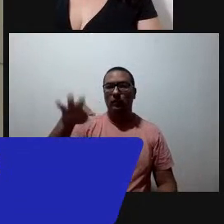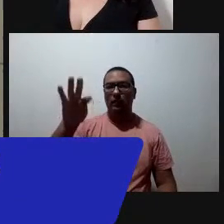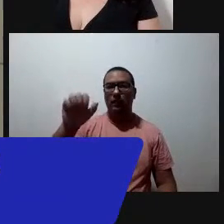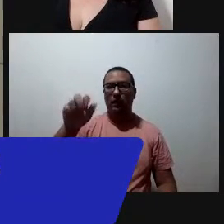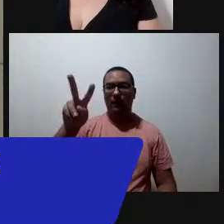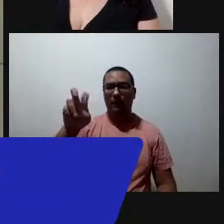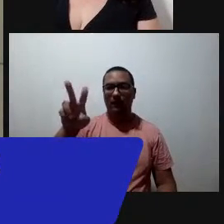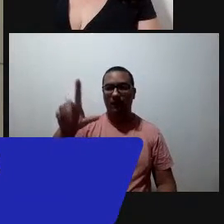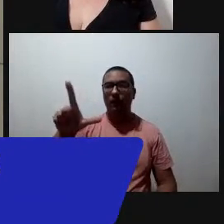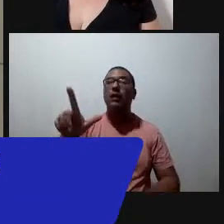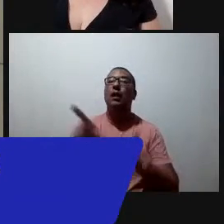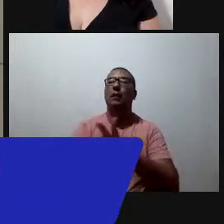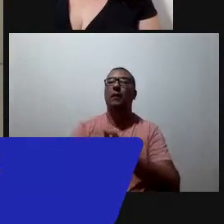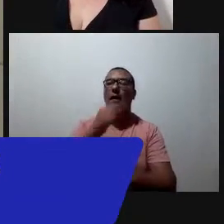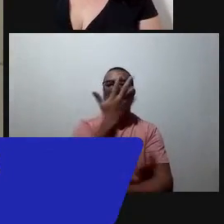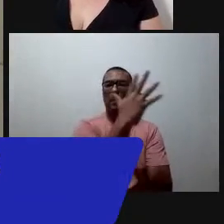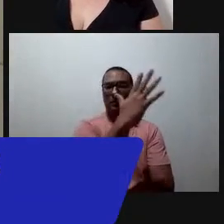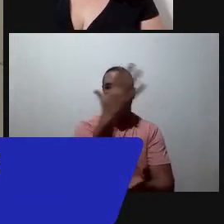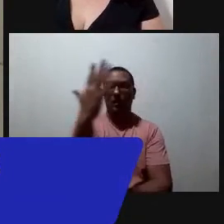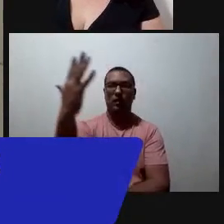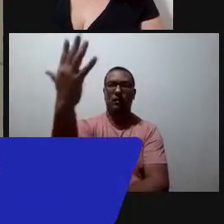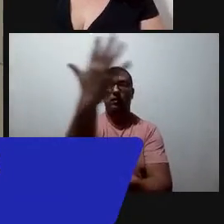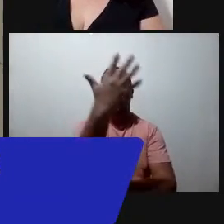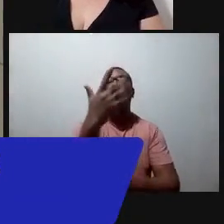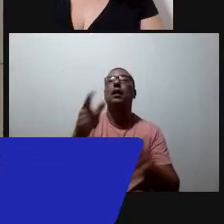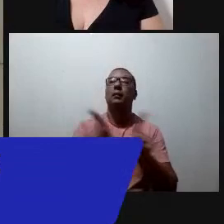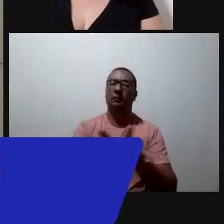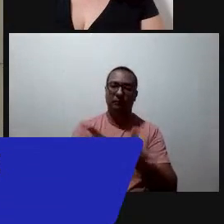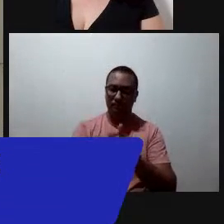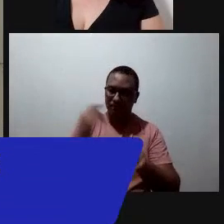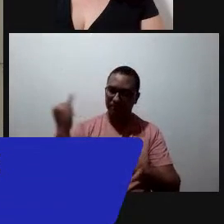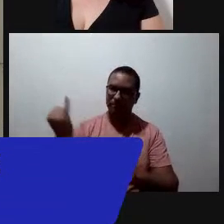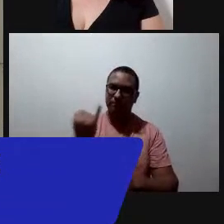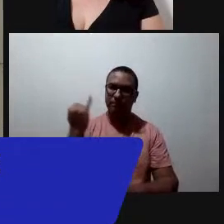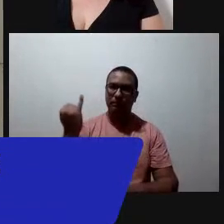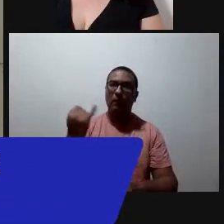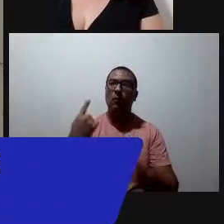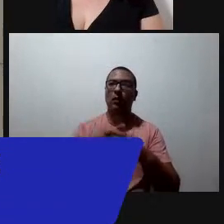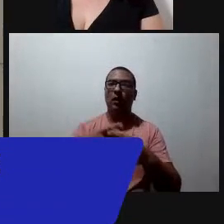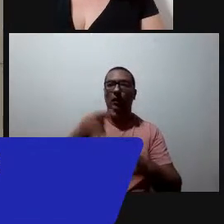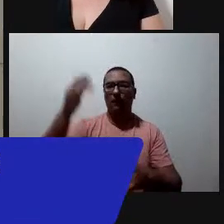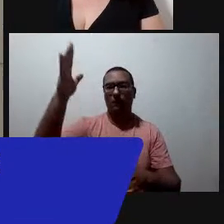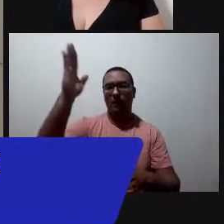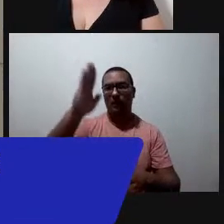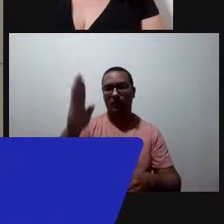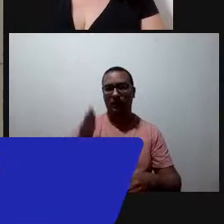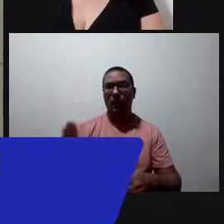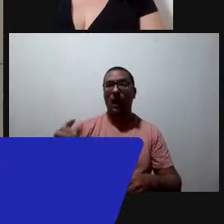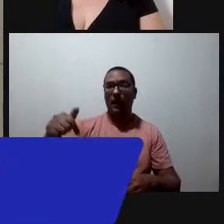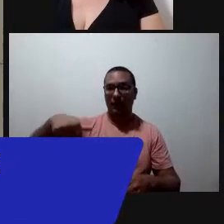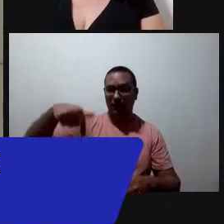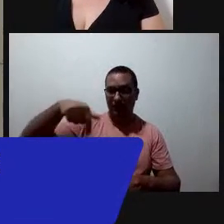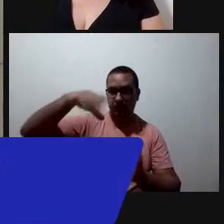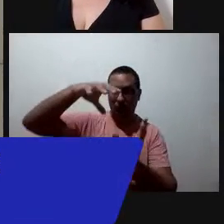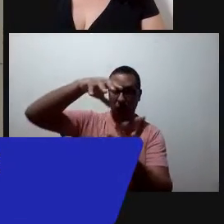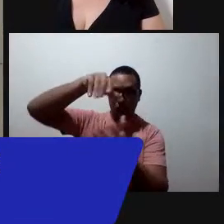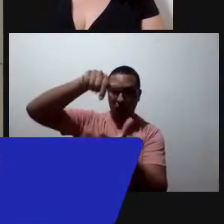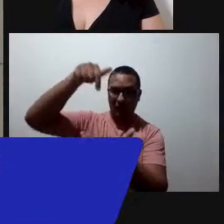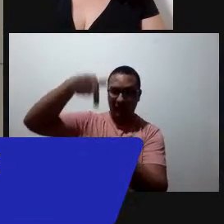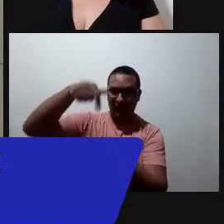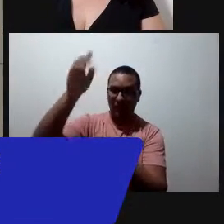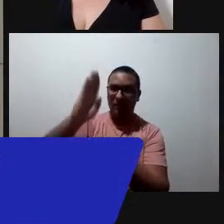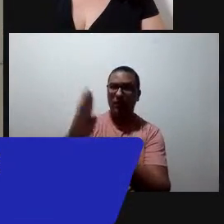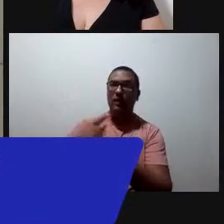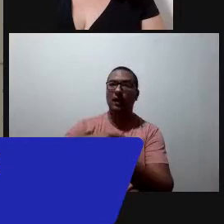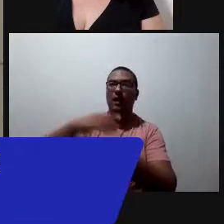ambiente. Eu tenho que levar em consideração que o Brasil é o único país do mundo que ainda tem